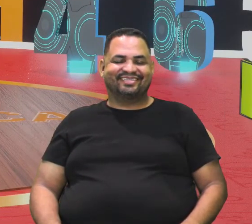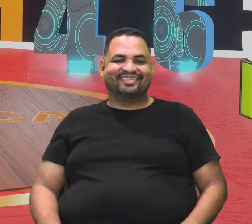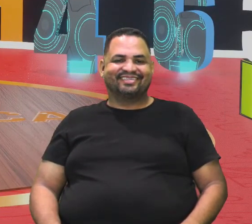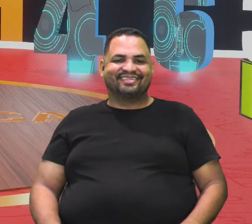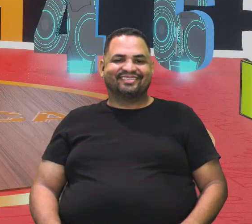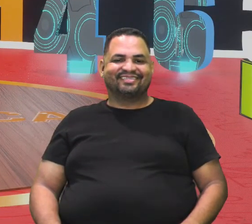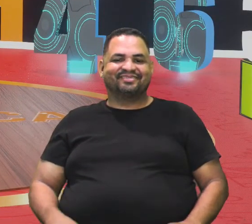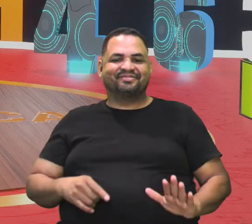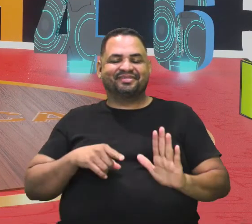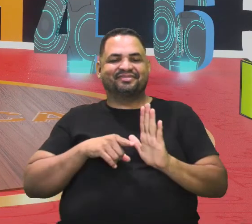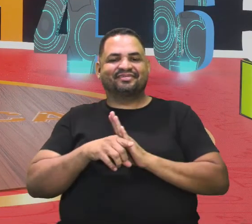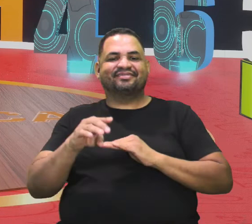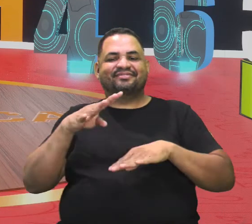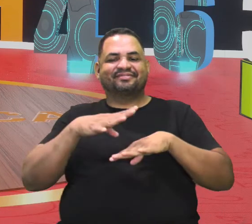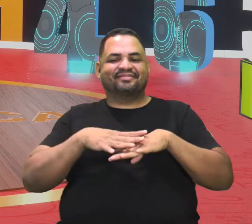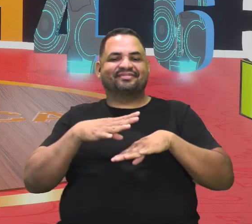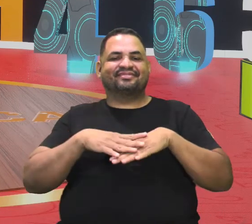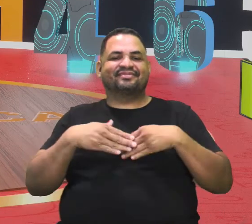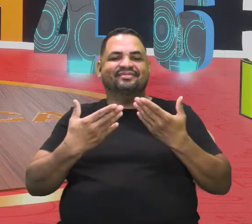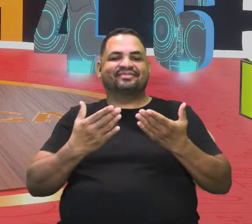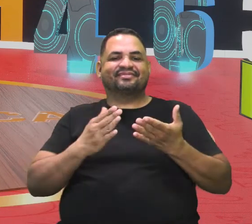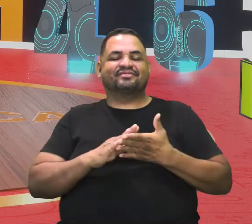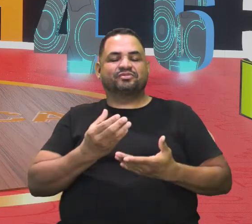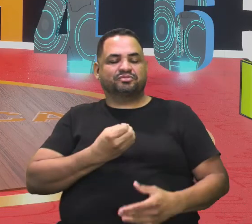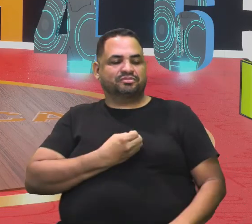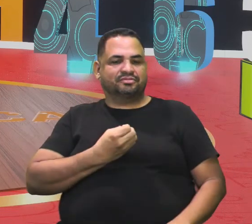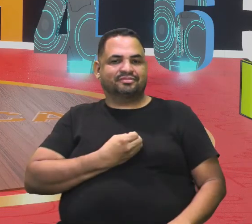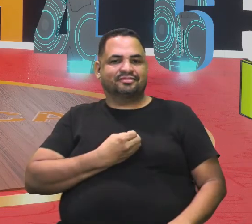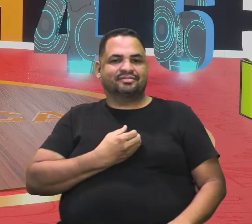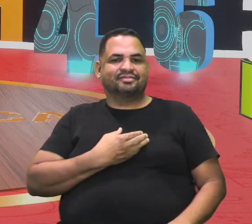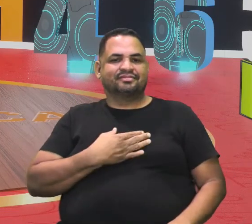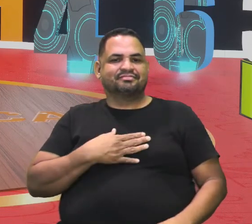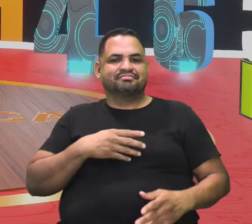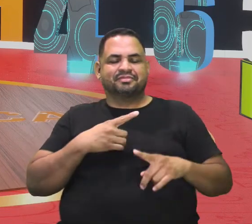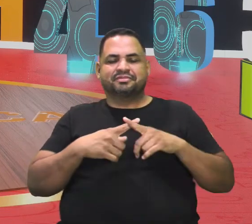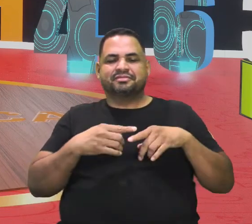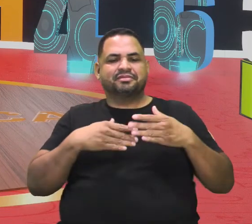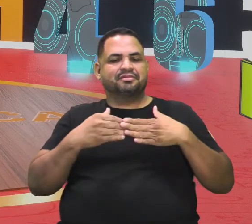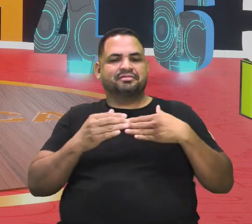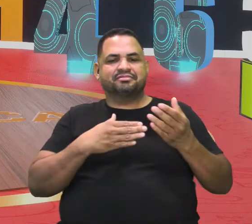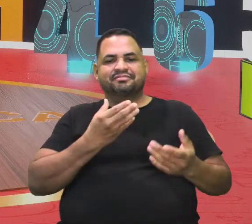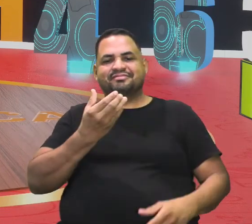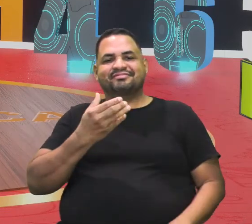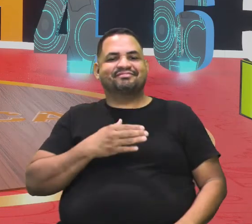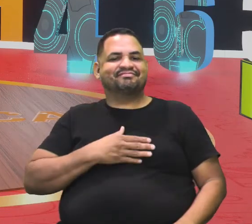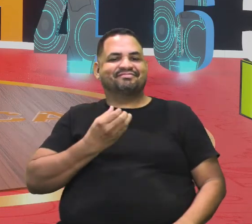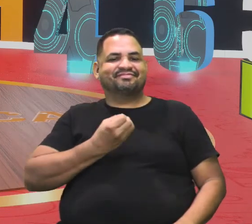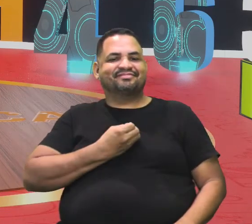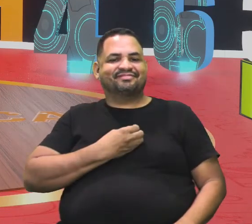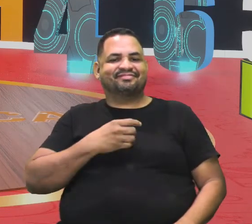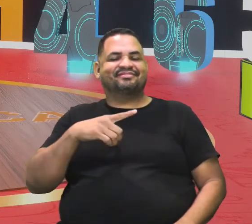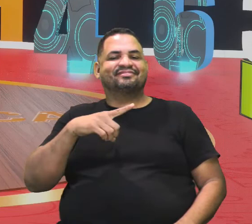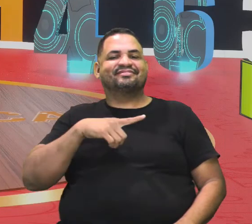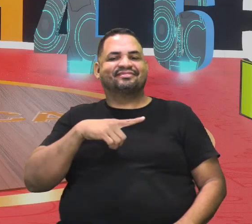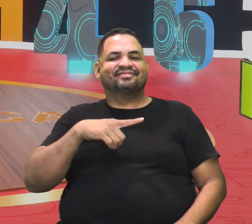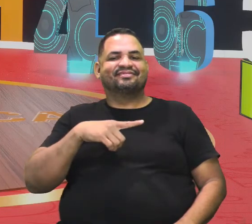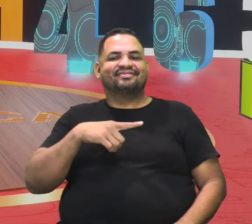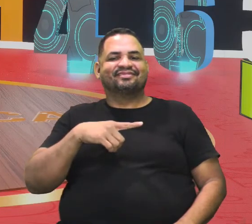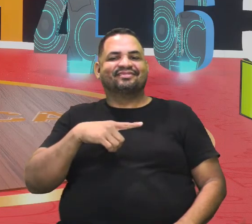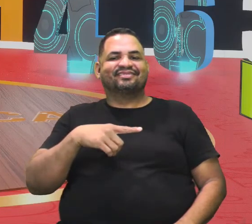Então, a charada matemática está querendo saber um determinado número, que multiplicado por qualquer outro vai ter a